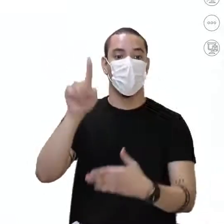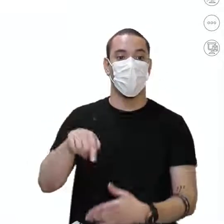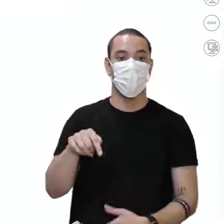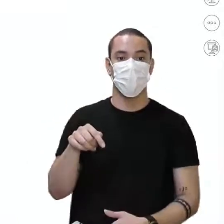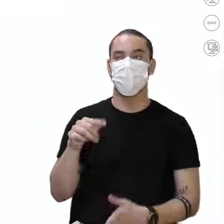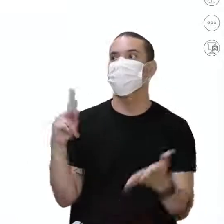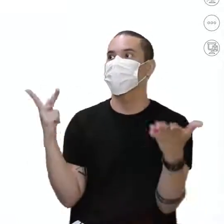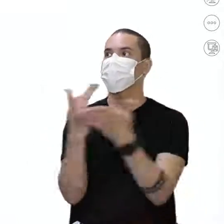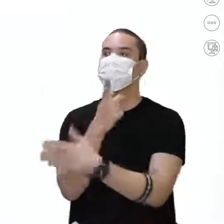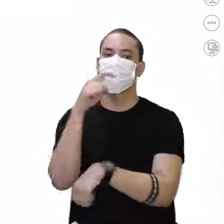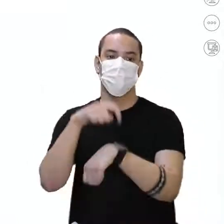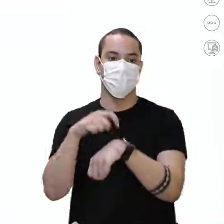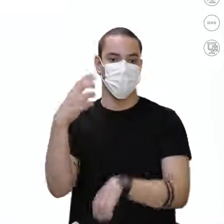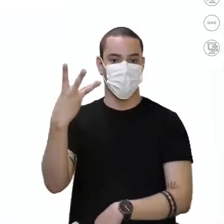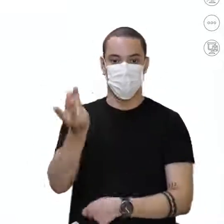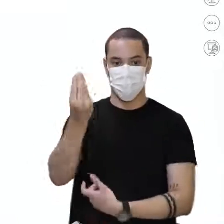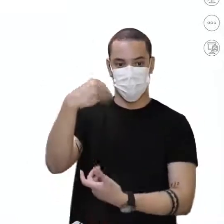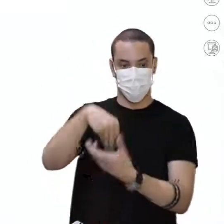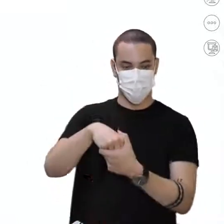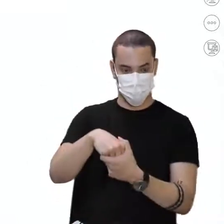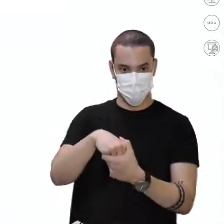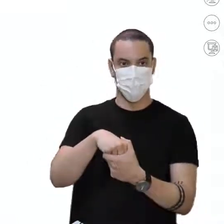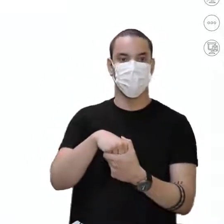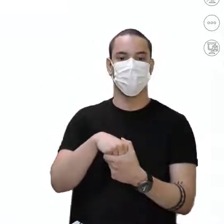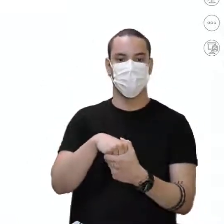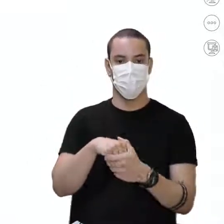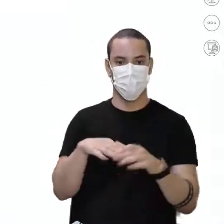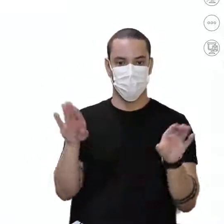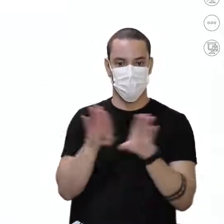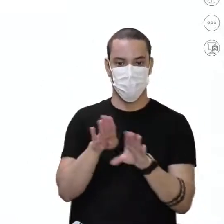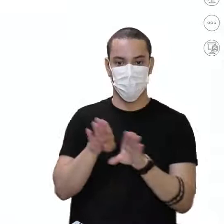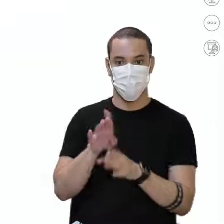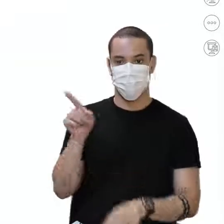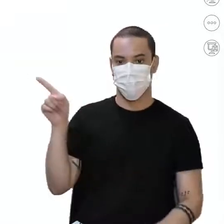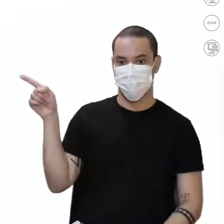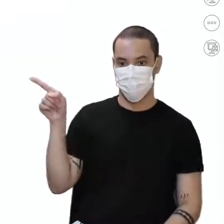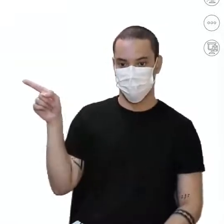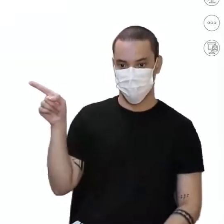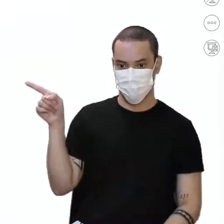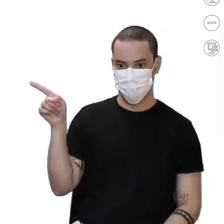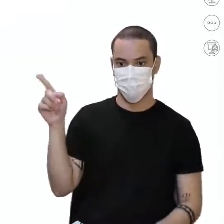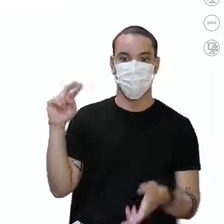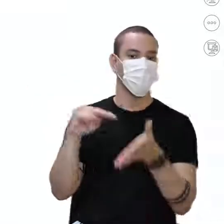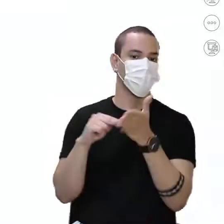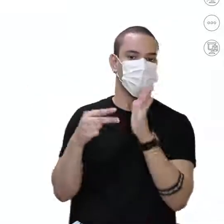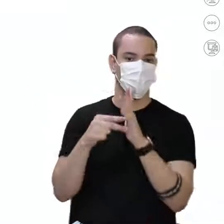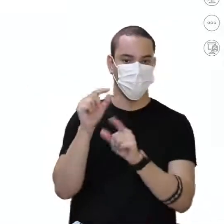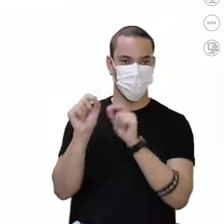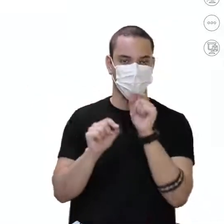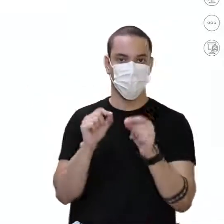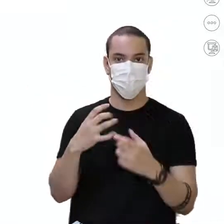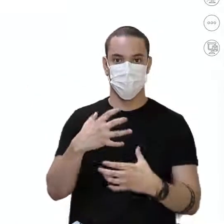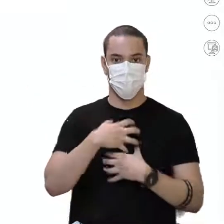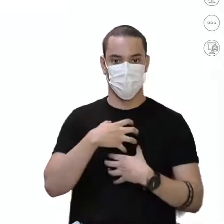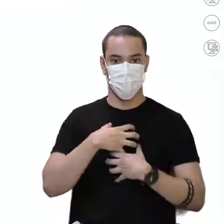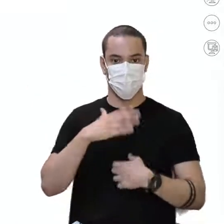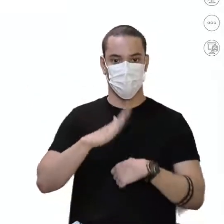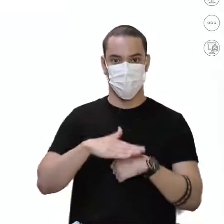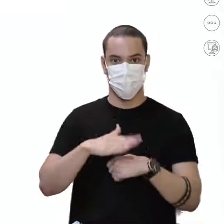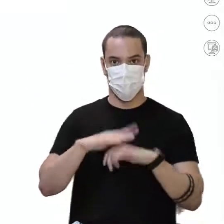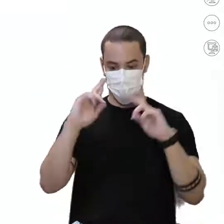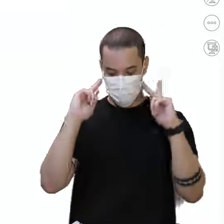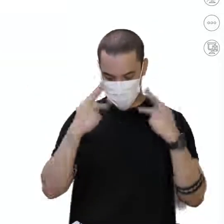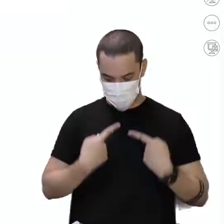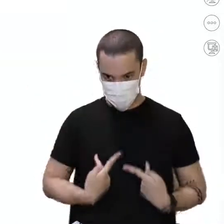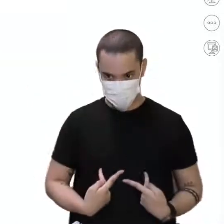terceira situação que envolve química. Já no segundo aqui, que é body reactions, são as reações do